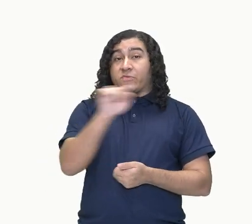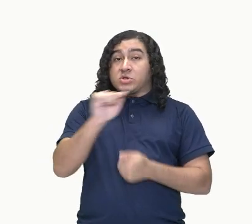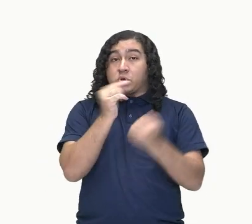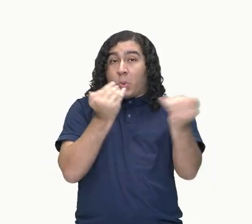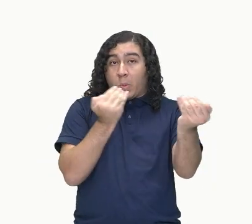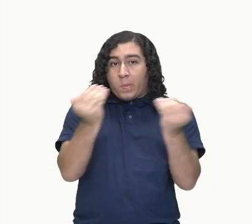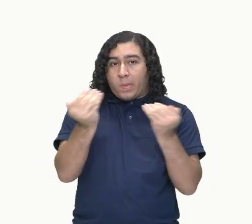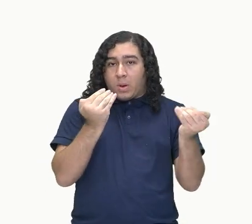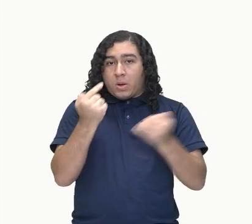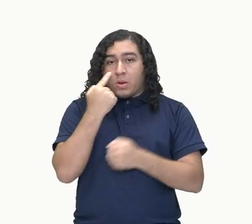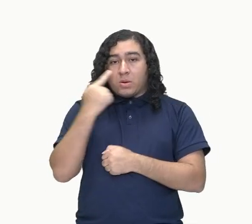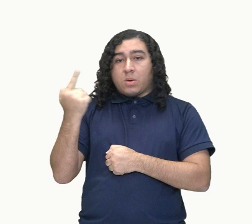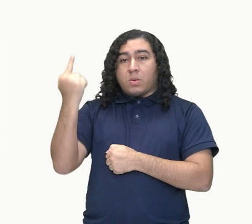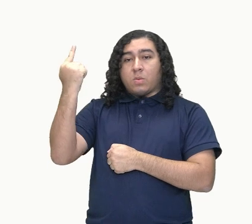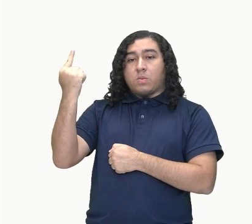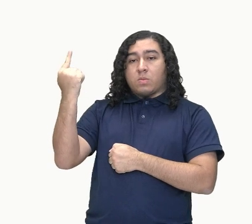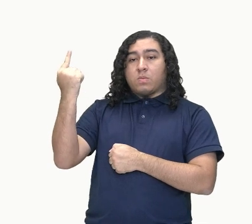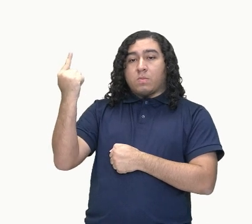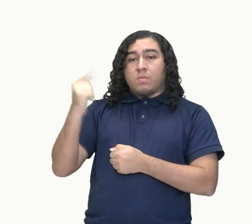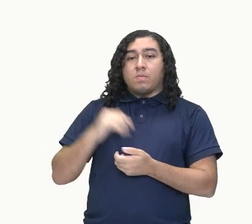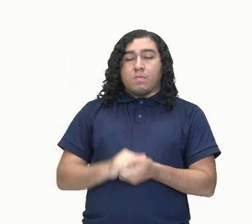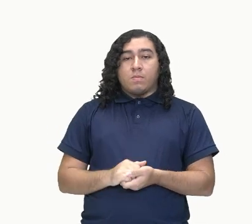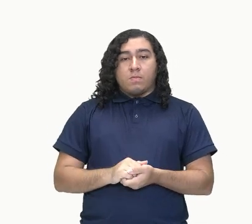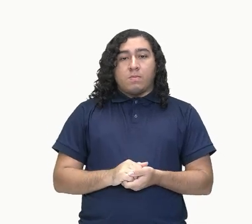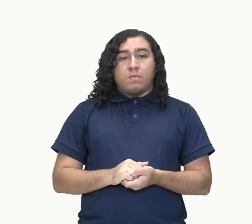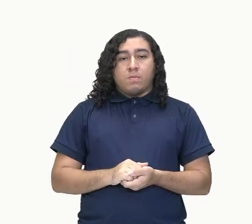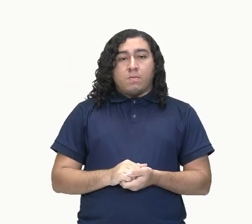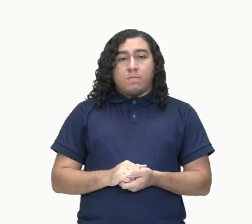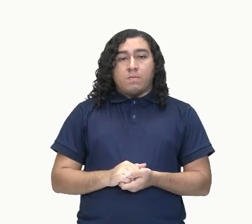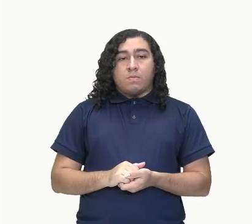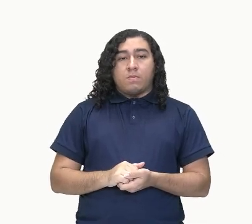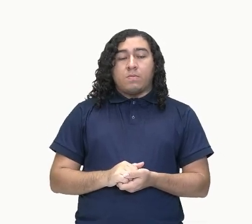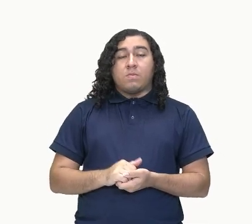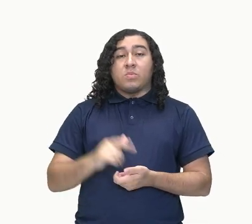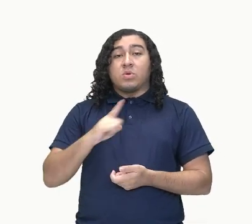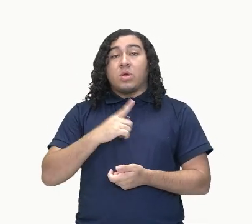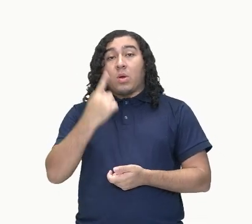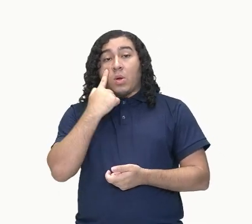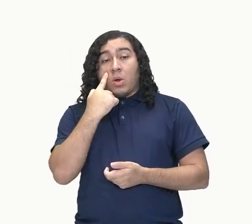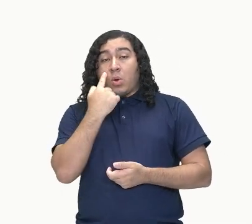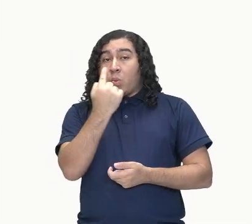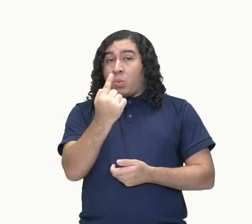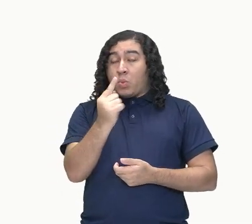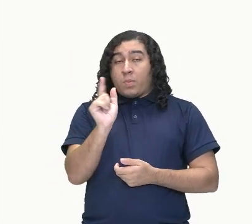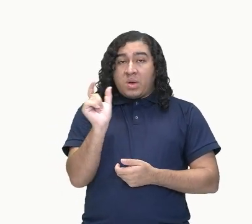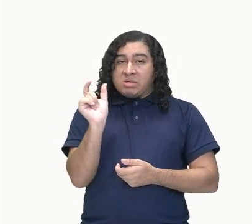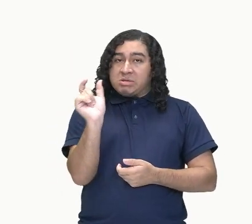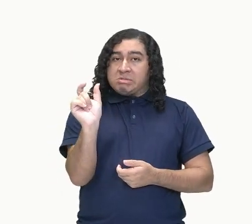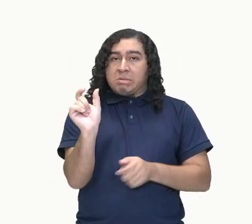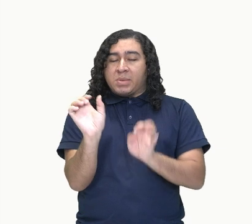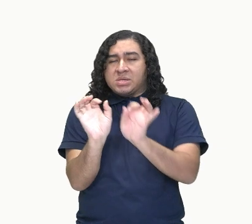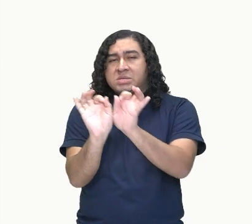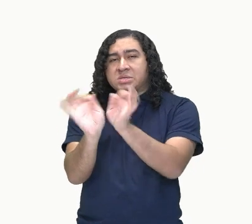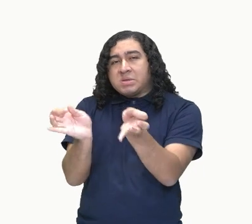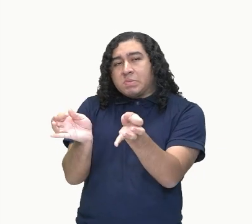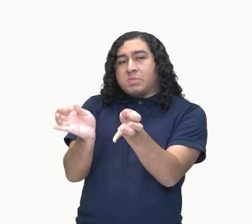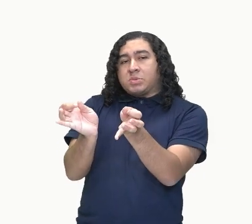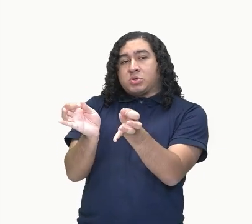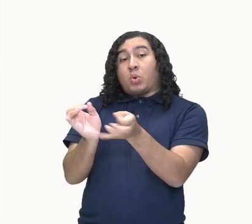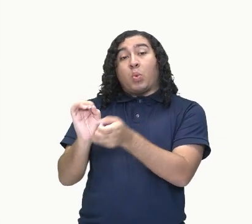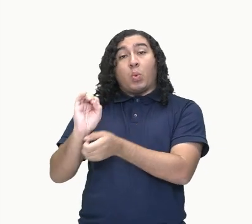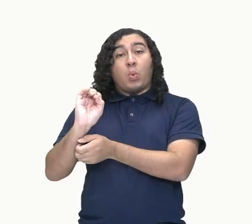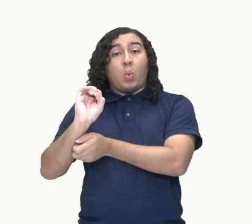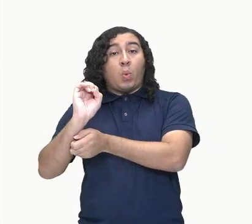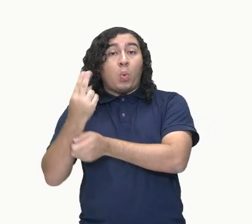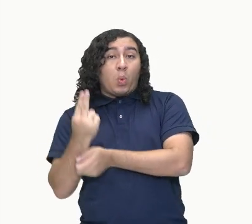observarem, os short adjectives, eles vão ter aqui uma sílaba ou, em alguns casos,